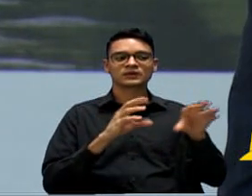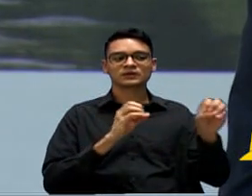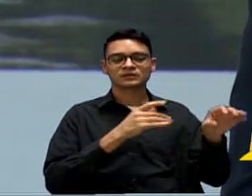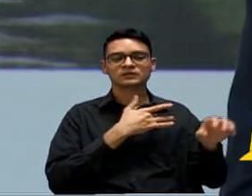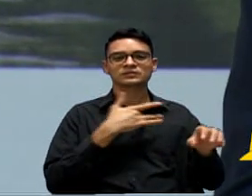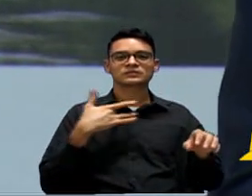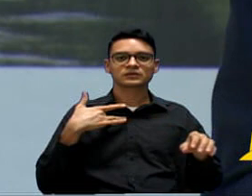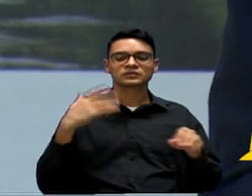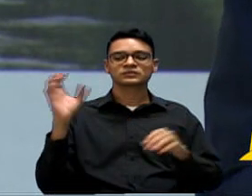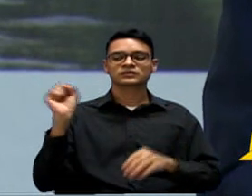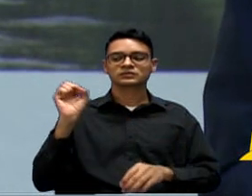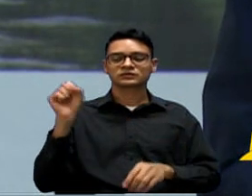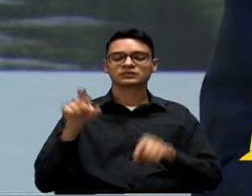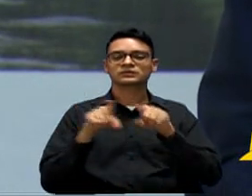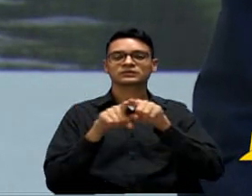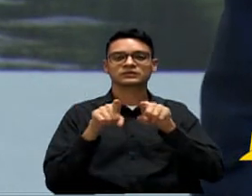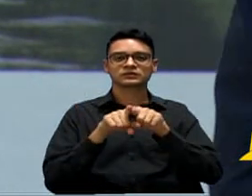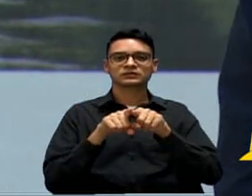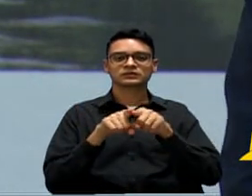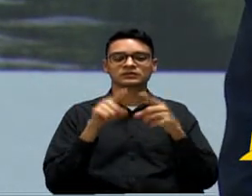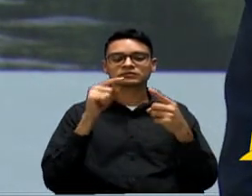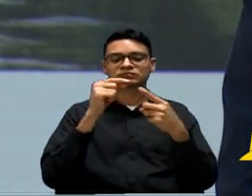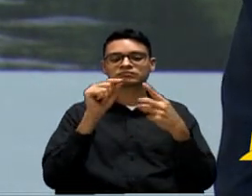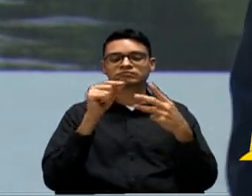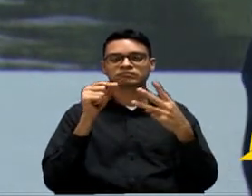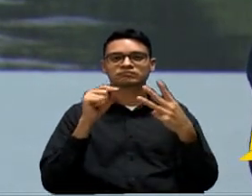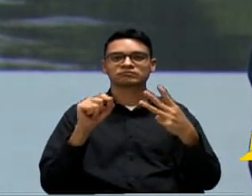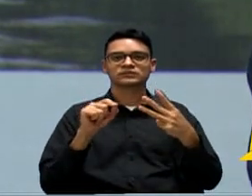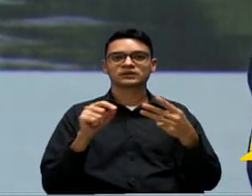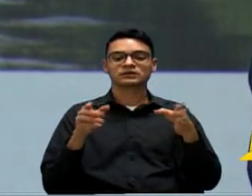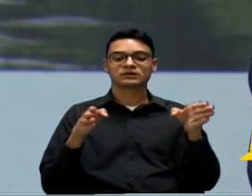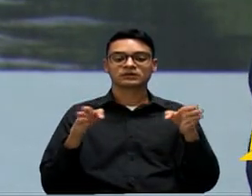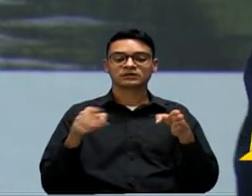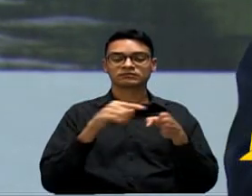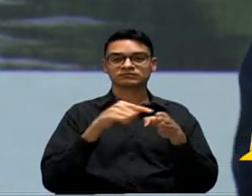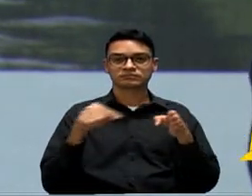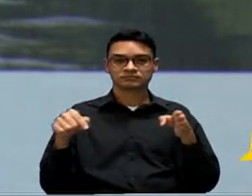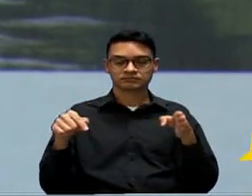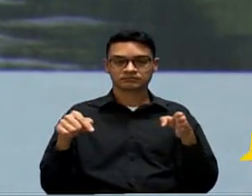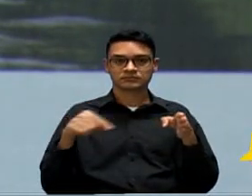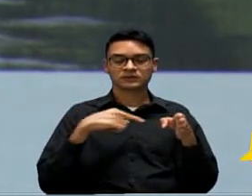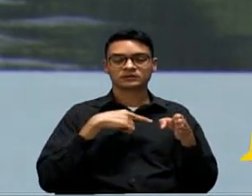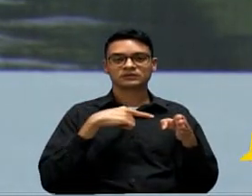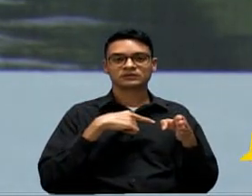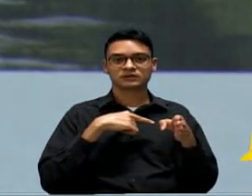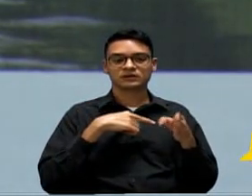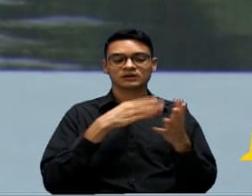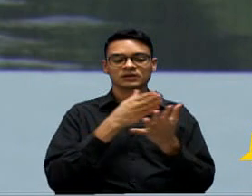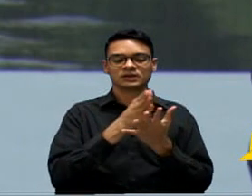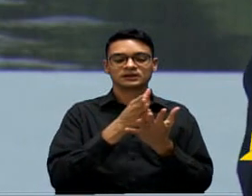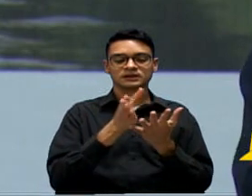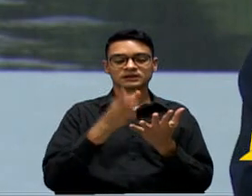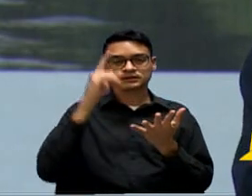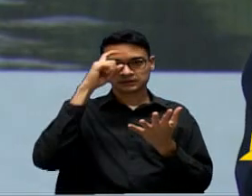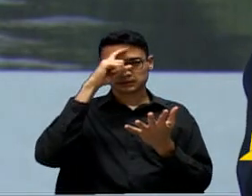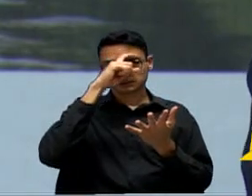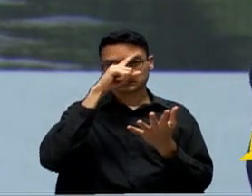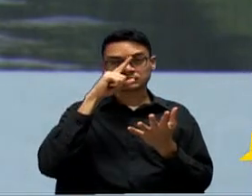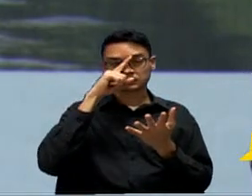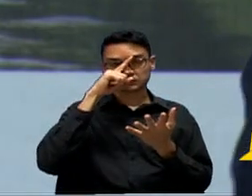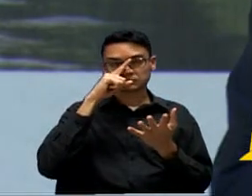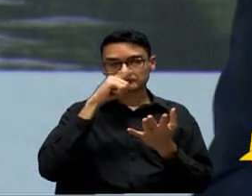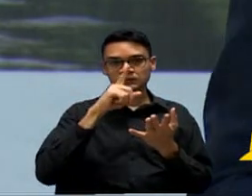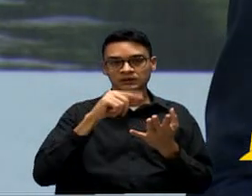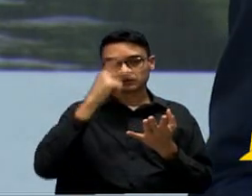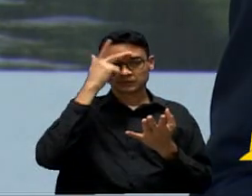saúde e previdência. Pois bem, as áreas que são áreas sensíveis e que precisam de uma resposta rápida da vinda